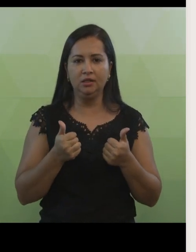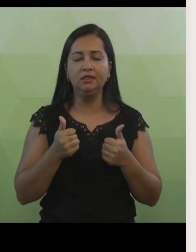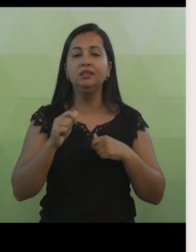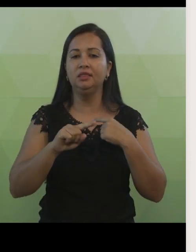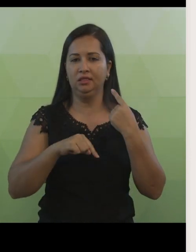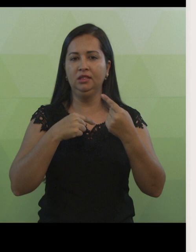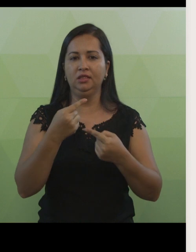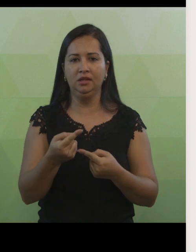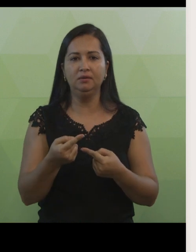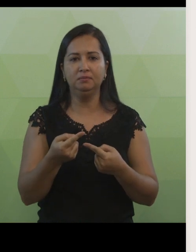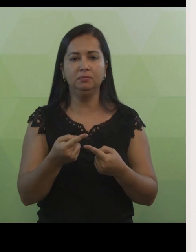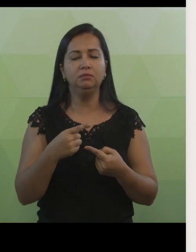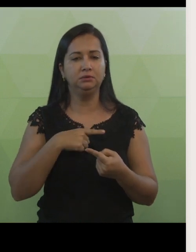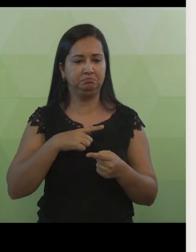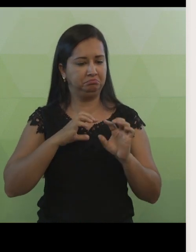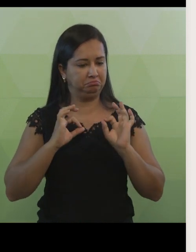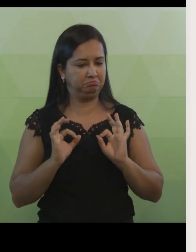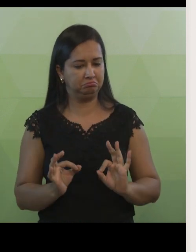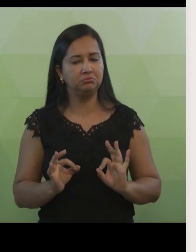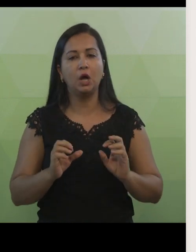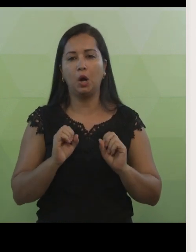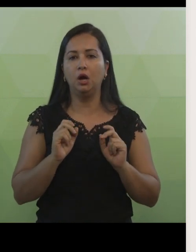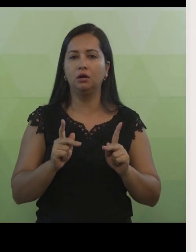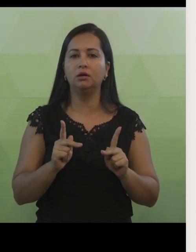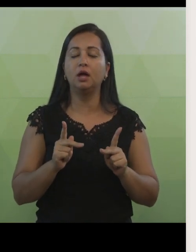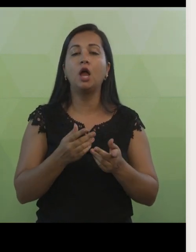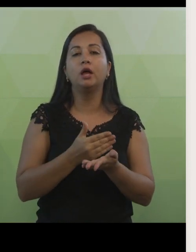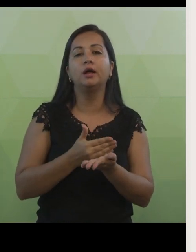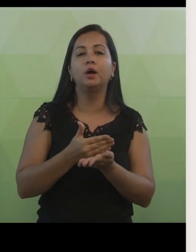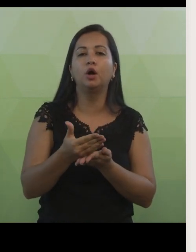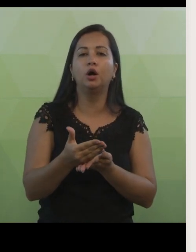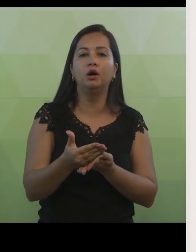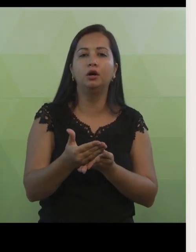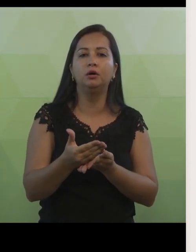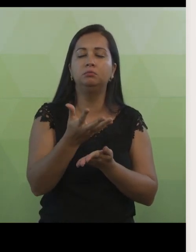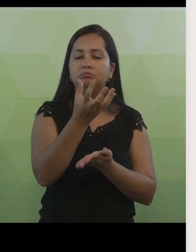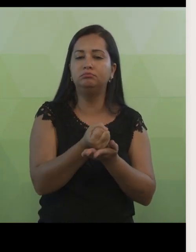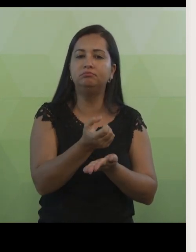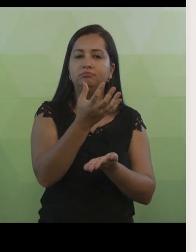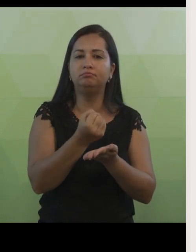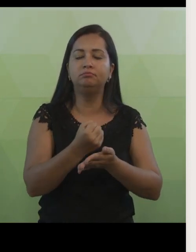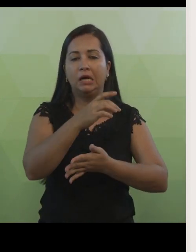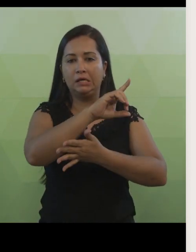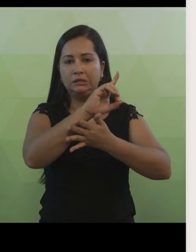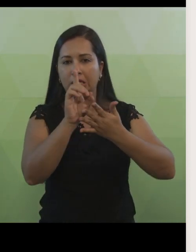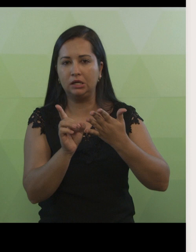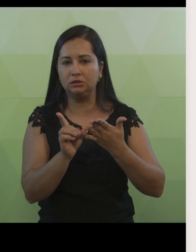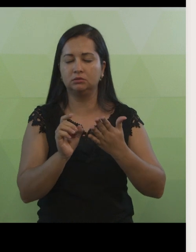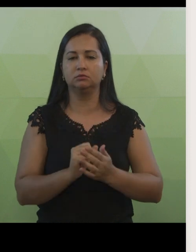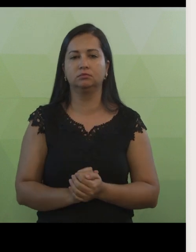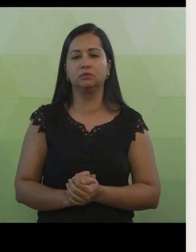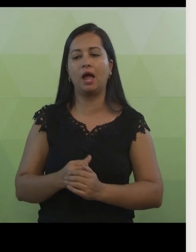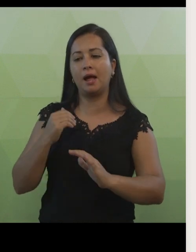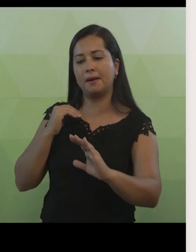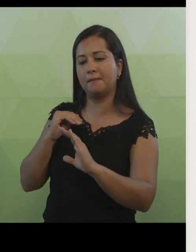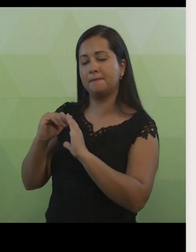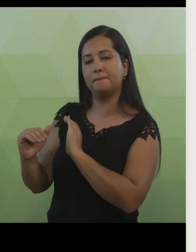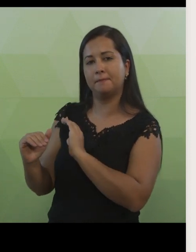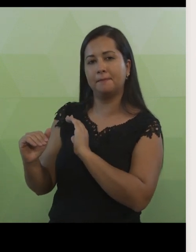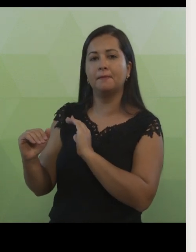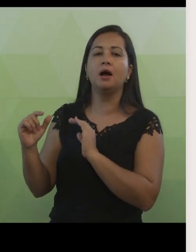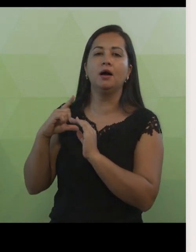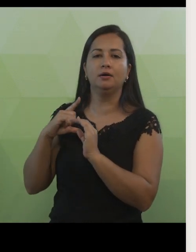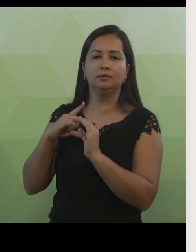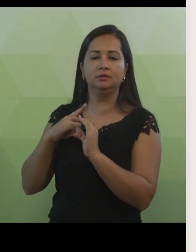válido ou não. A partir disso, uma vez que for definido, vamos começar a criptografia dos dados. Aí eu vou utilizar a